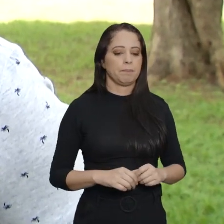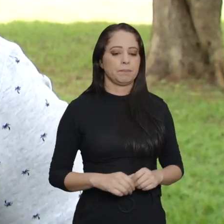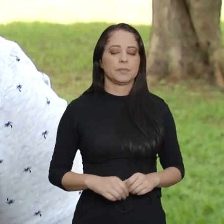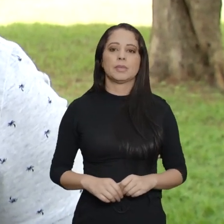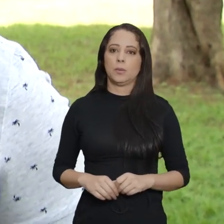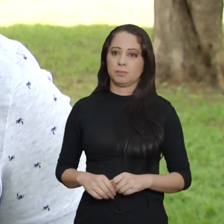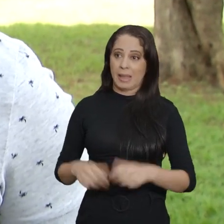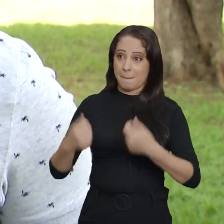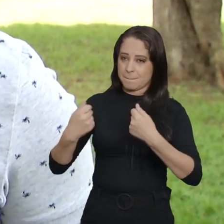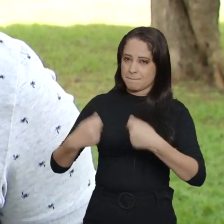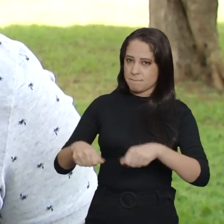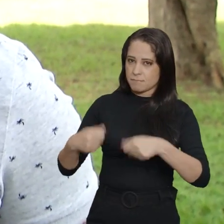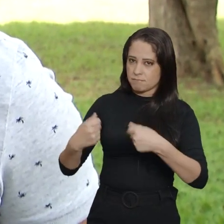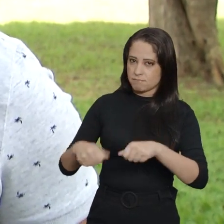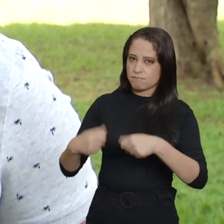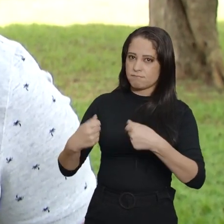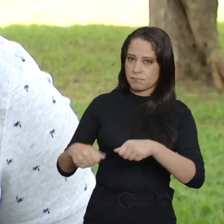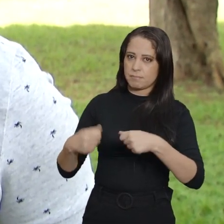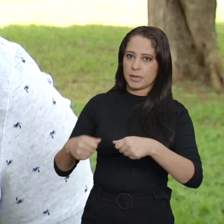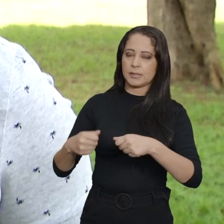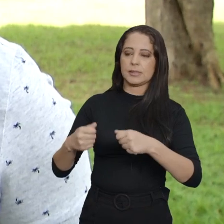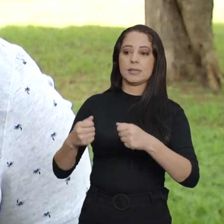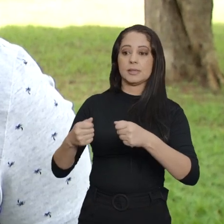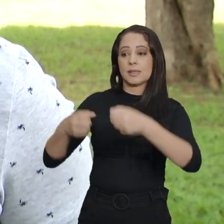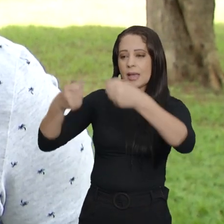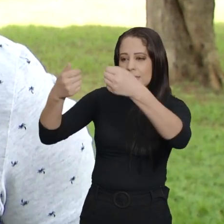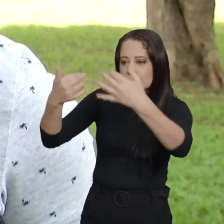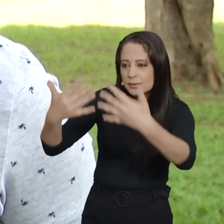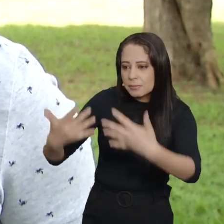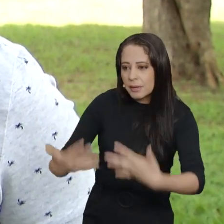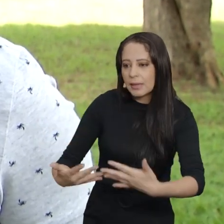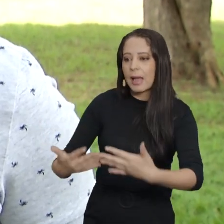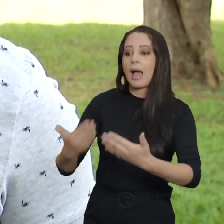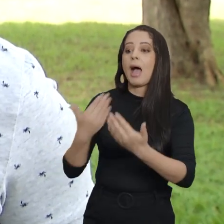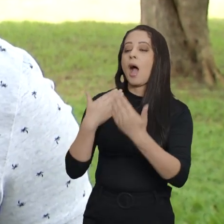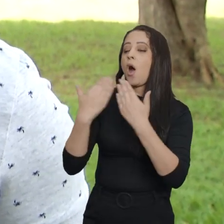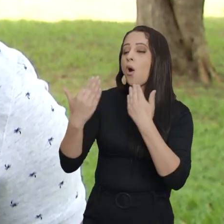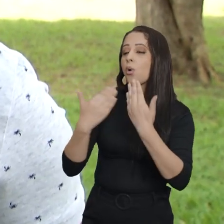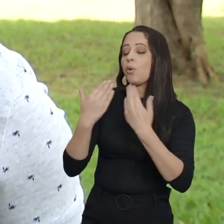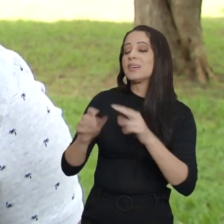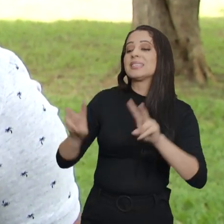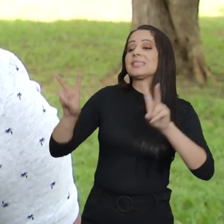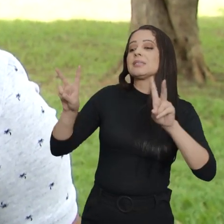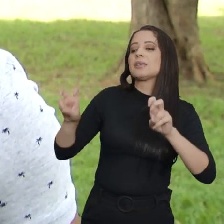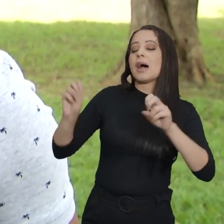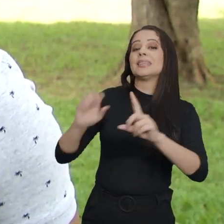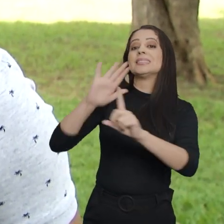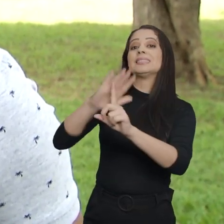acho que conversa está explicando o que o